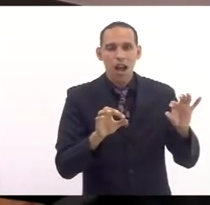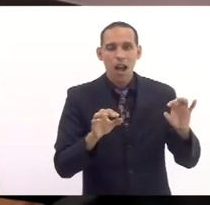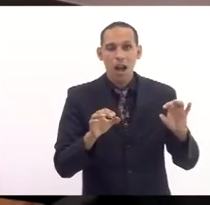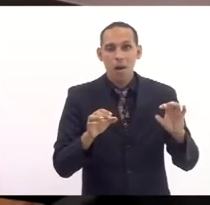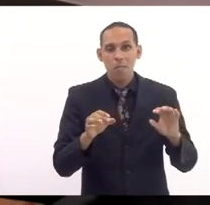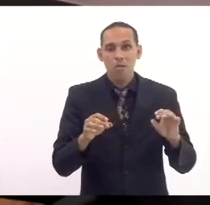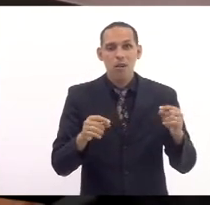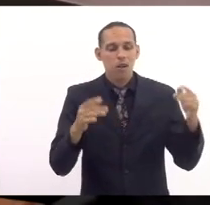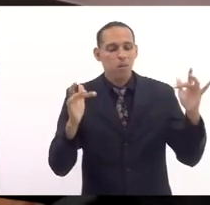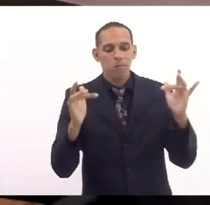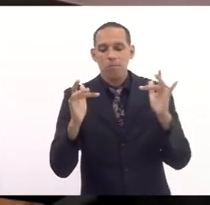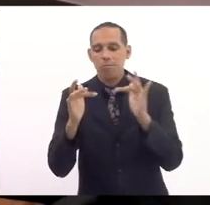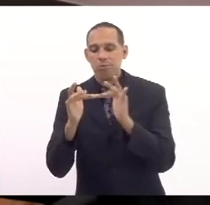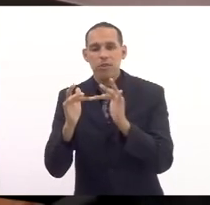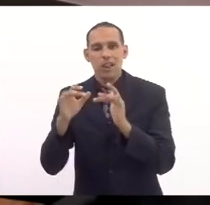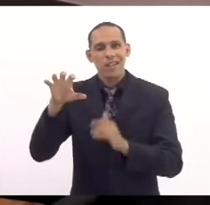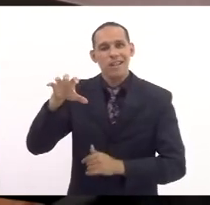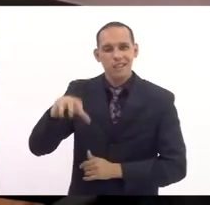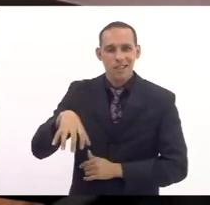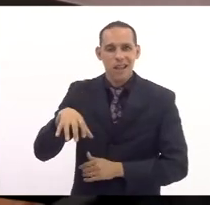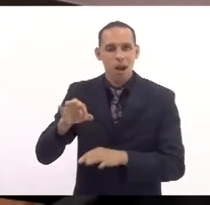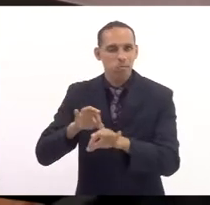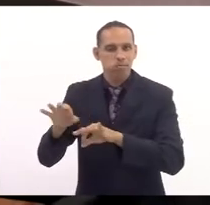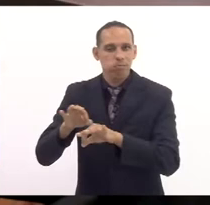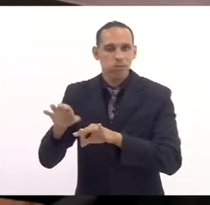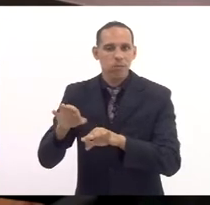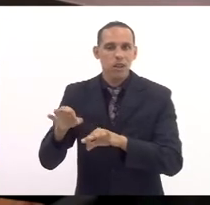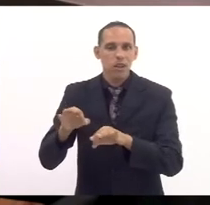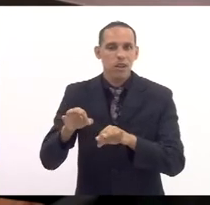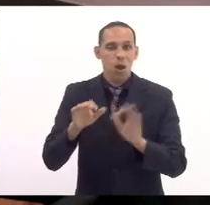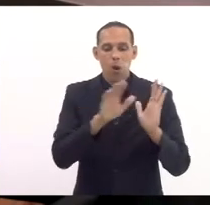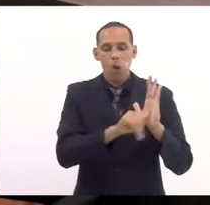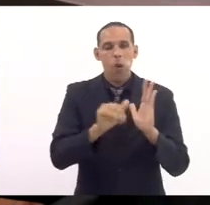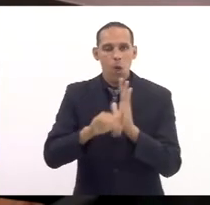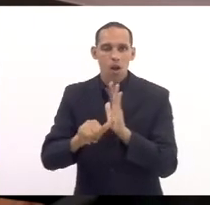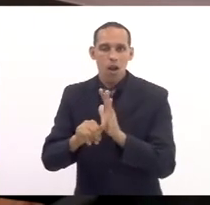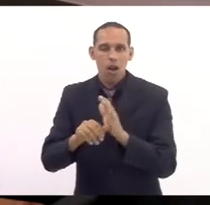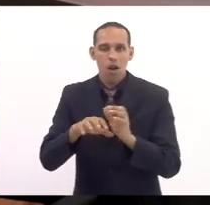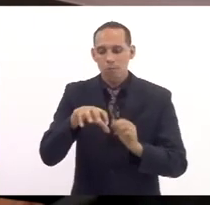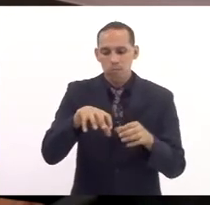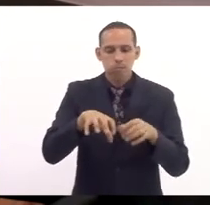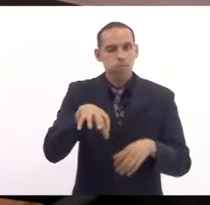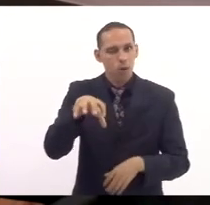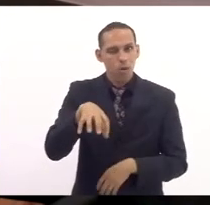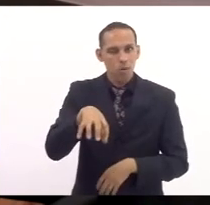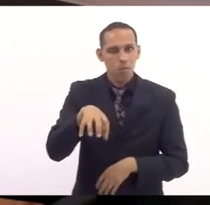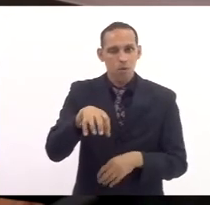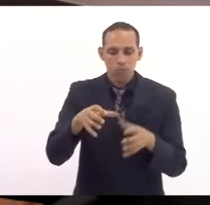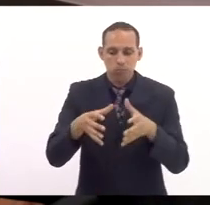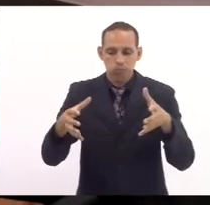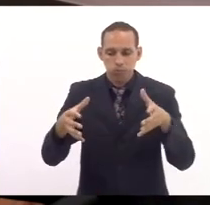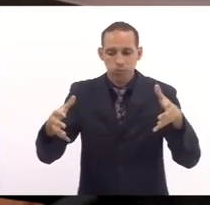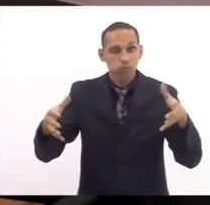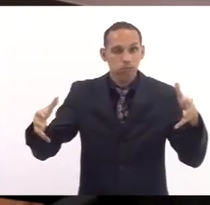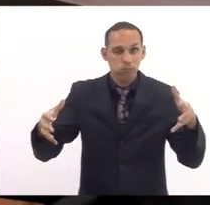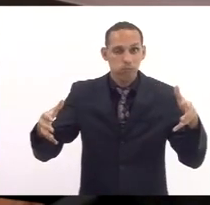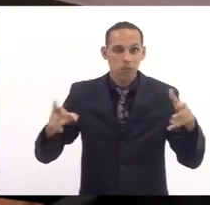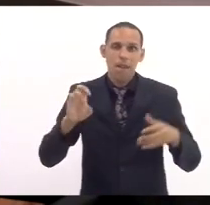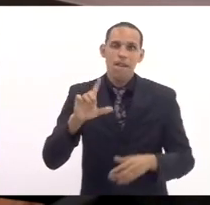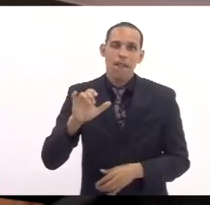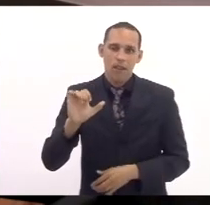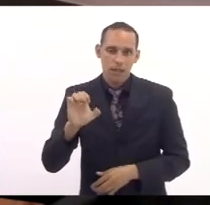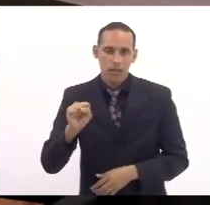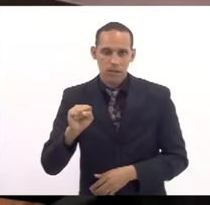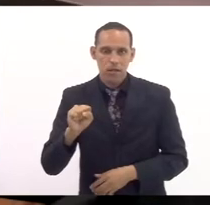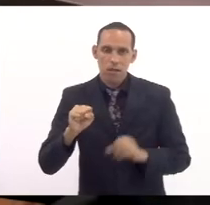de controle, e essa central de controle tem vários tamanhos, pequeno, médio e grande, dependendo do número de relés, ela pode paralisar uma área